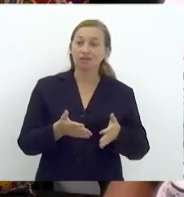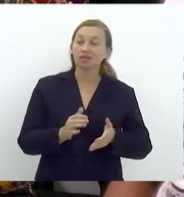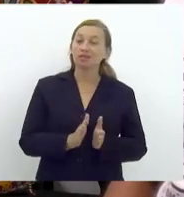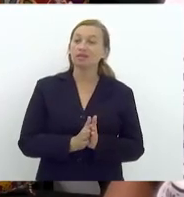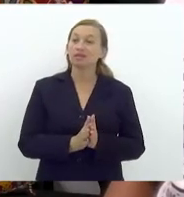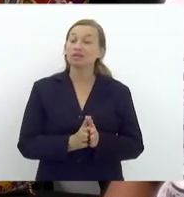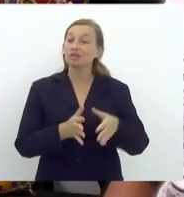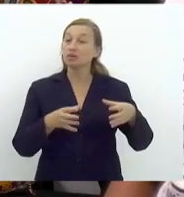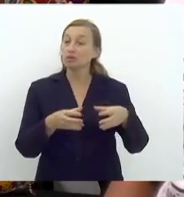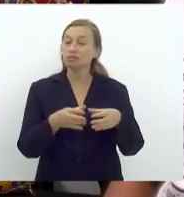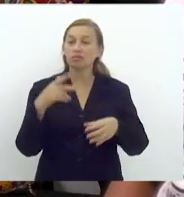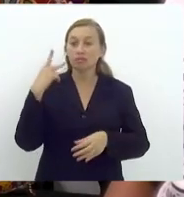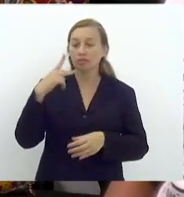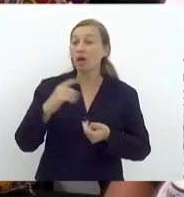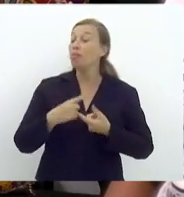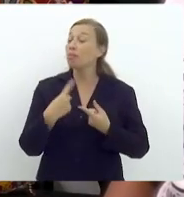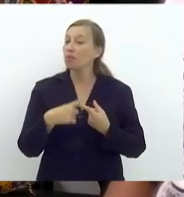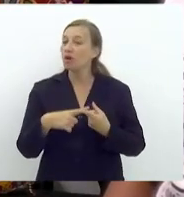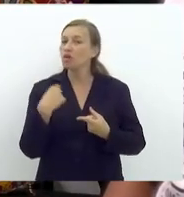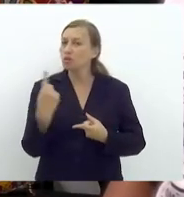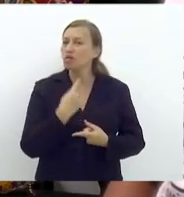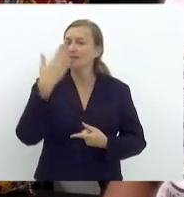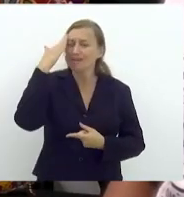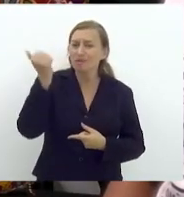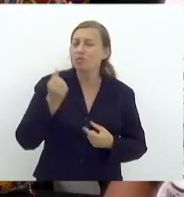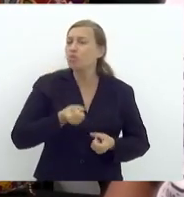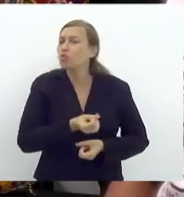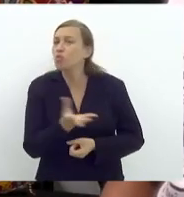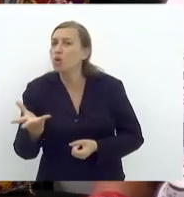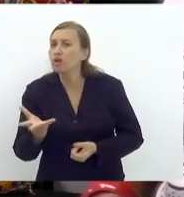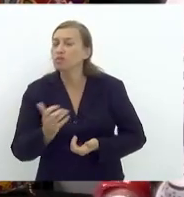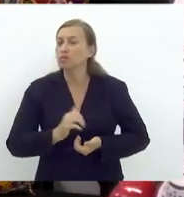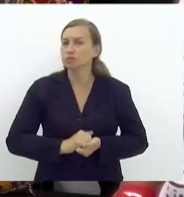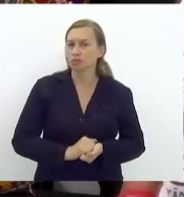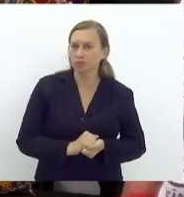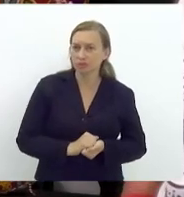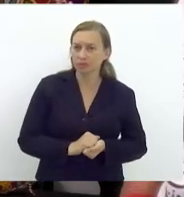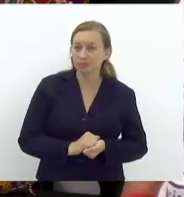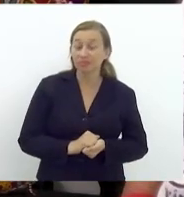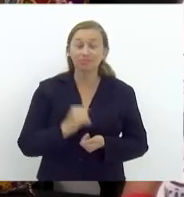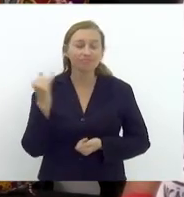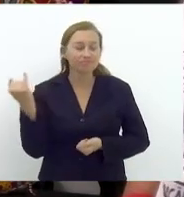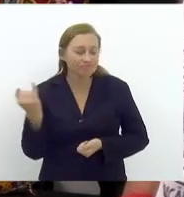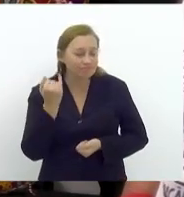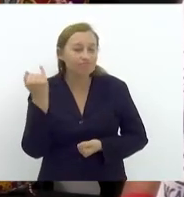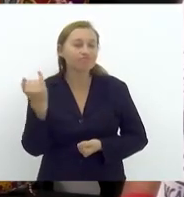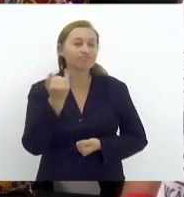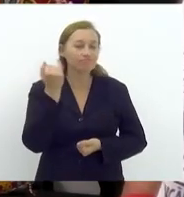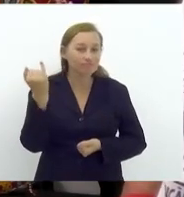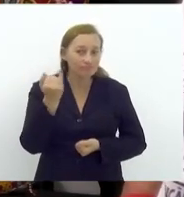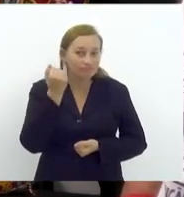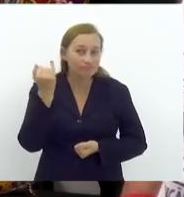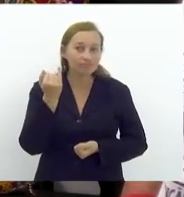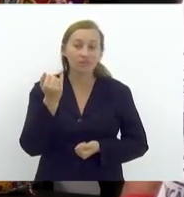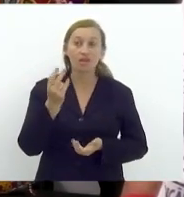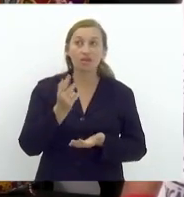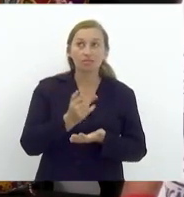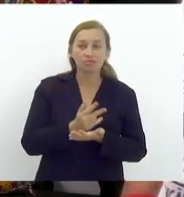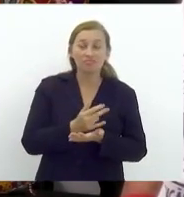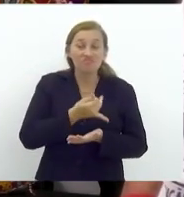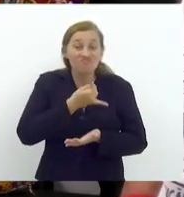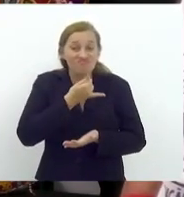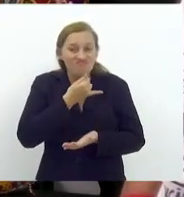porque a gente sabe o quanto é importante ainda que infelizmente